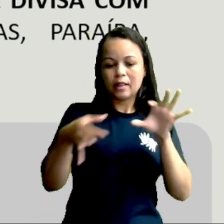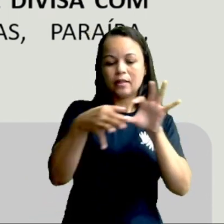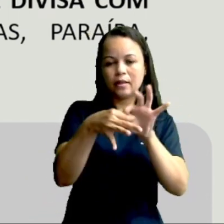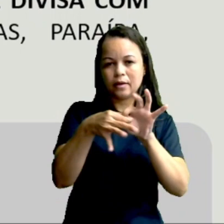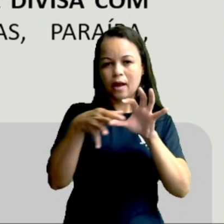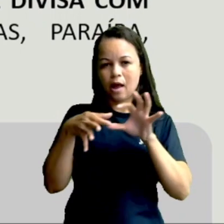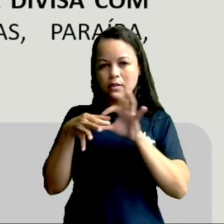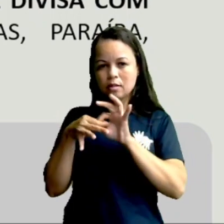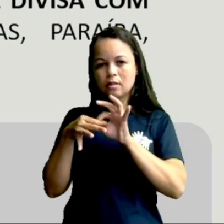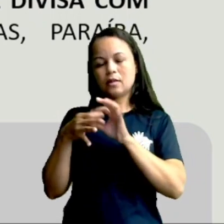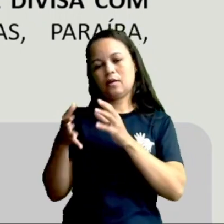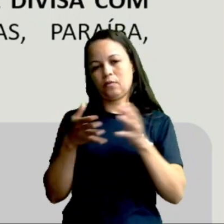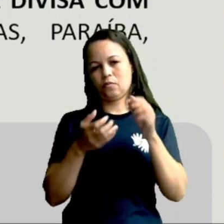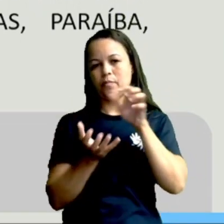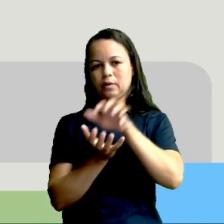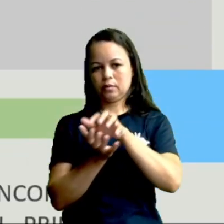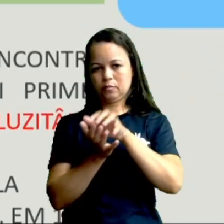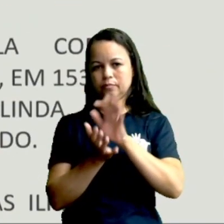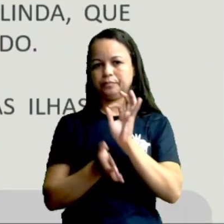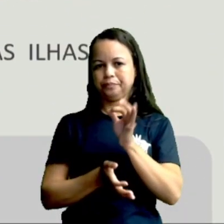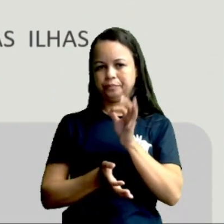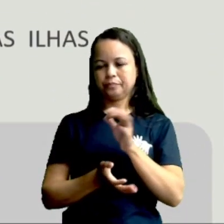Pernambuco, tá certo?